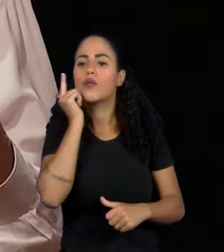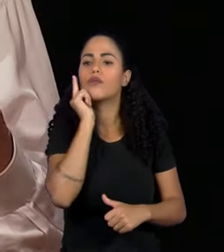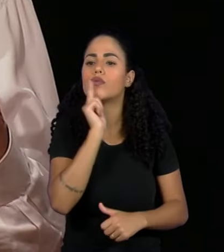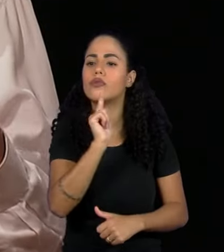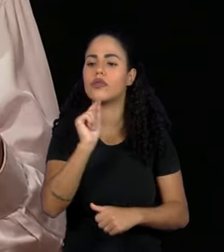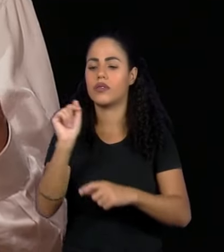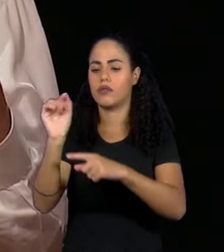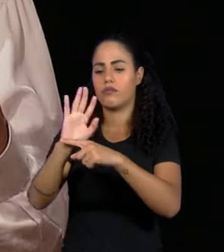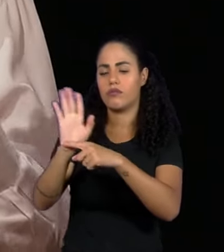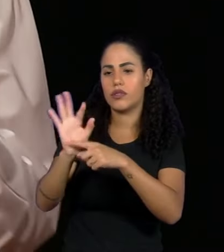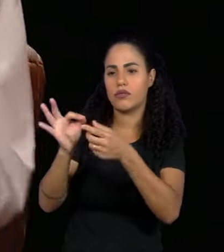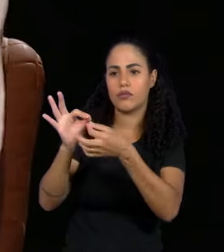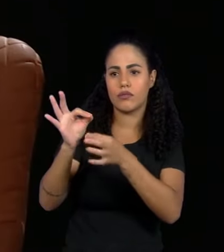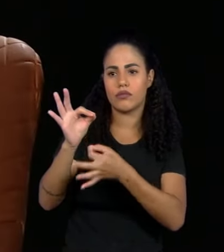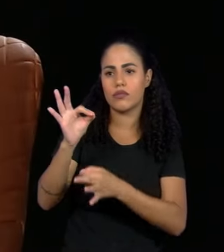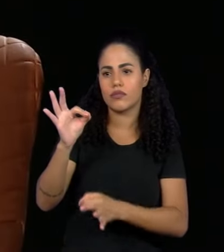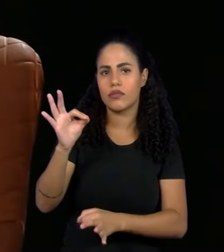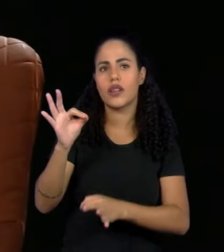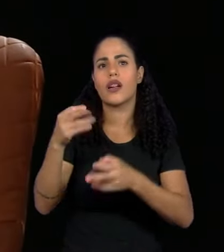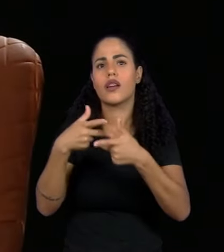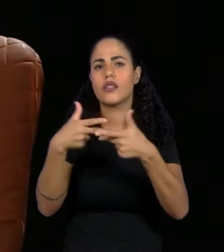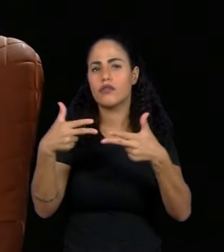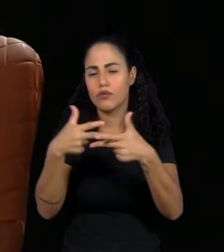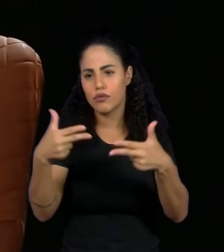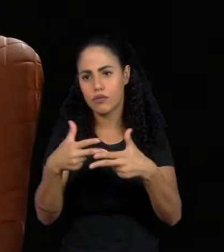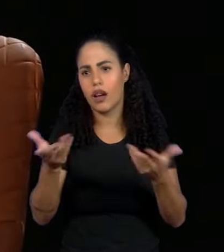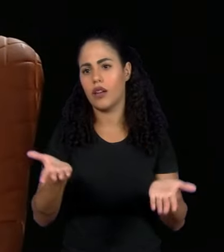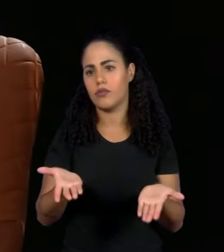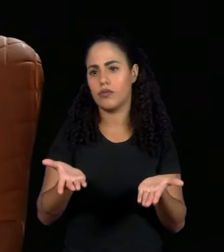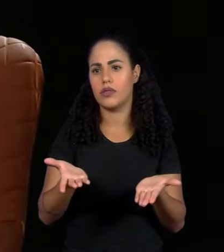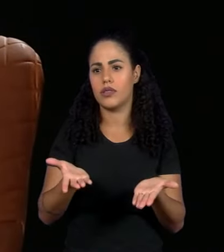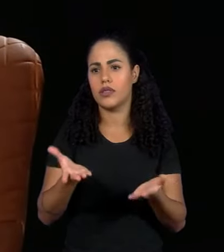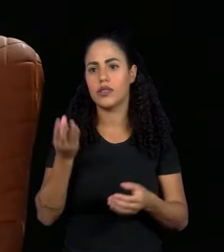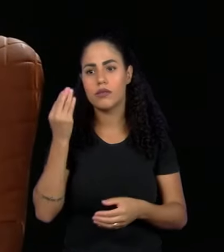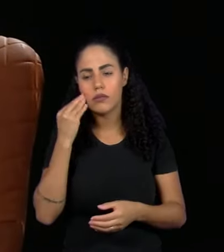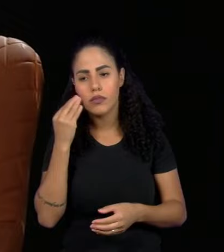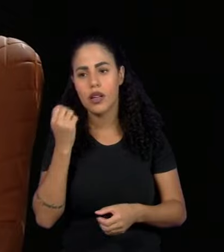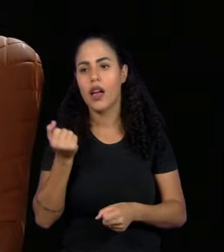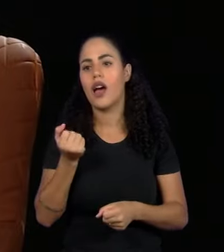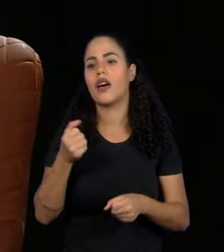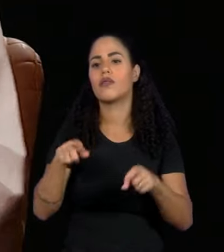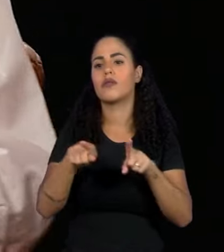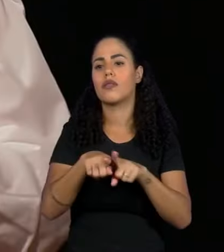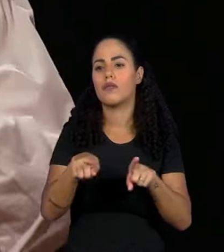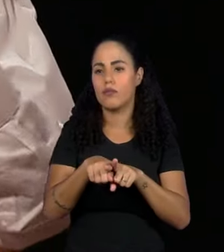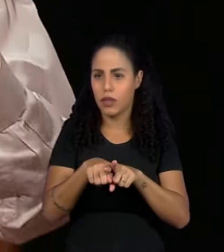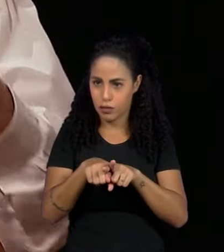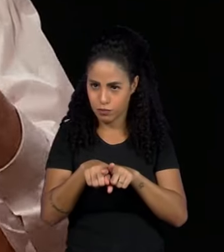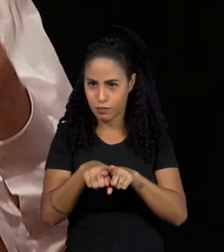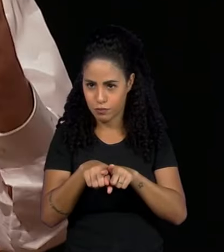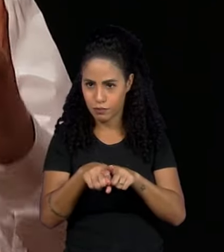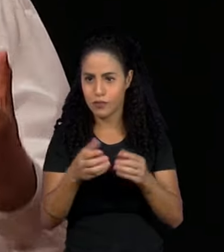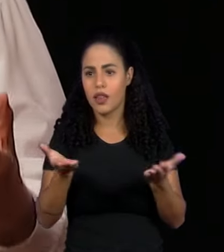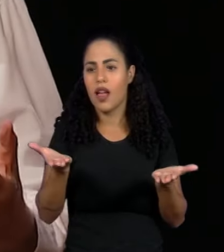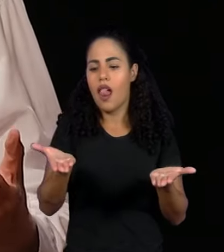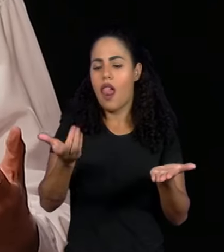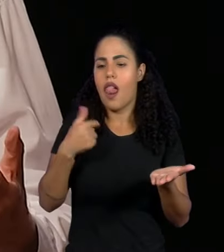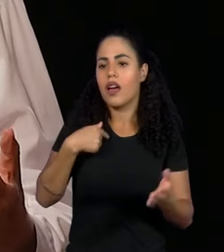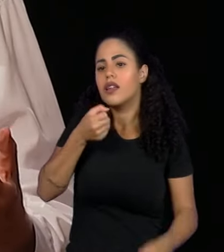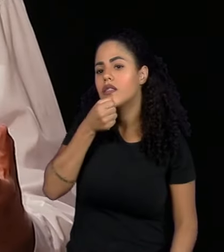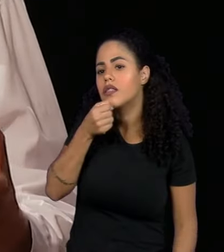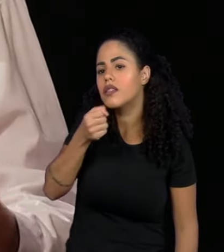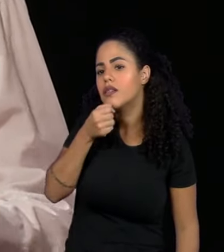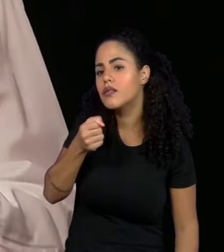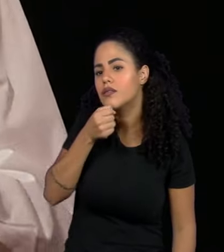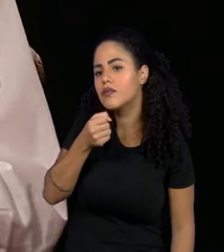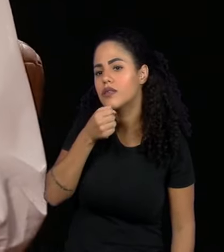depois começou a montar, depois nós fomos formar a independência de Moçambique, fizemos uma entrevista com o Samora